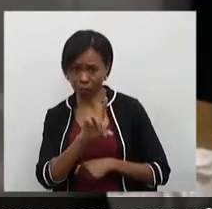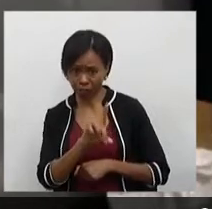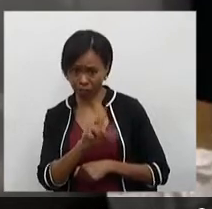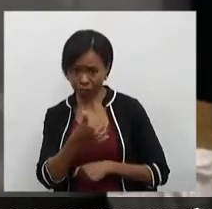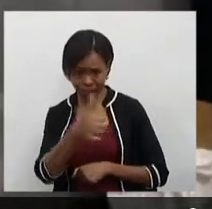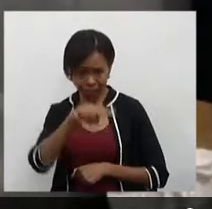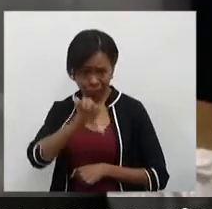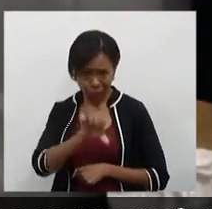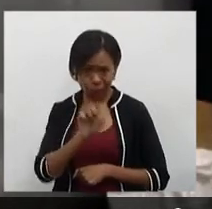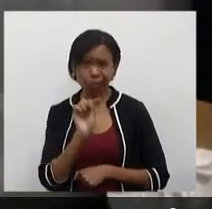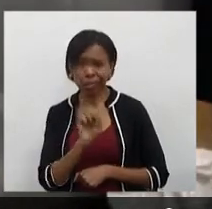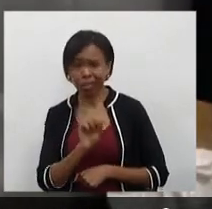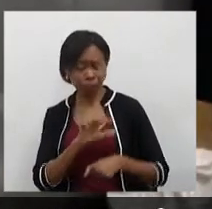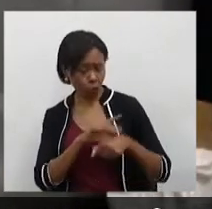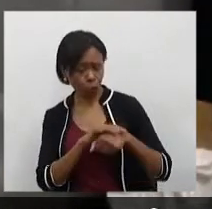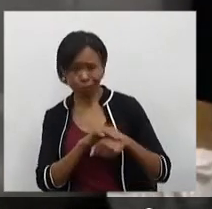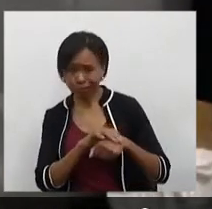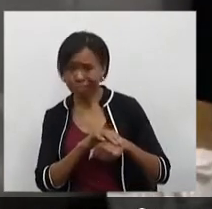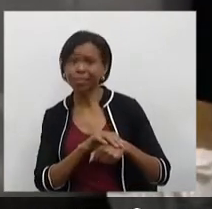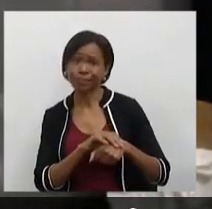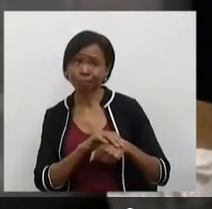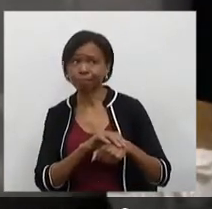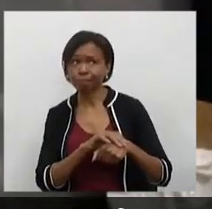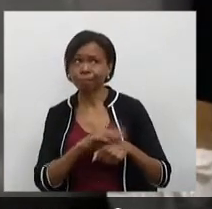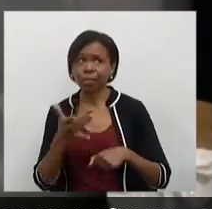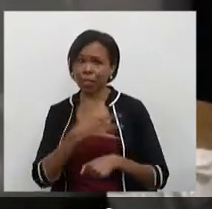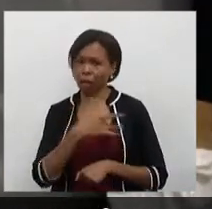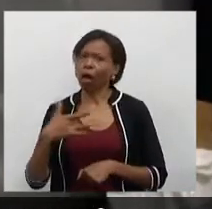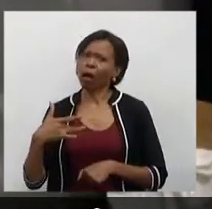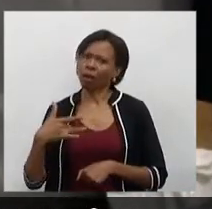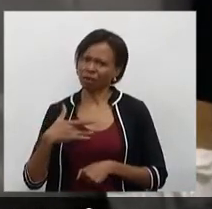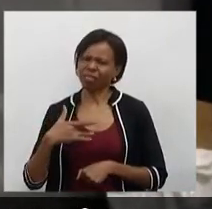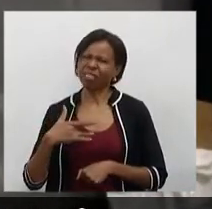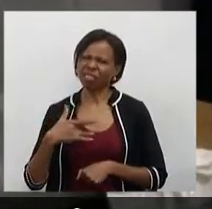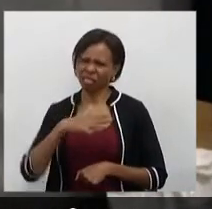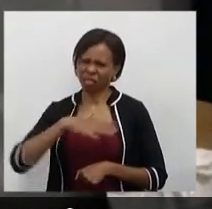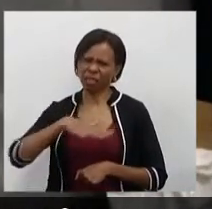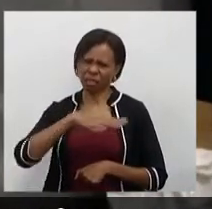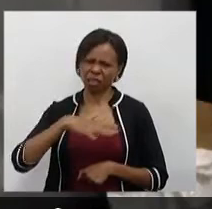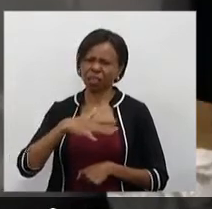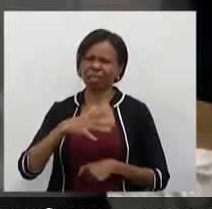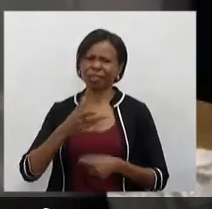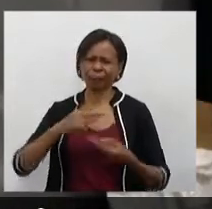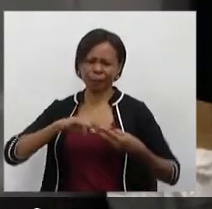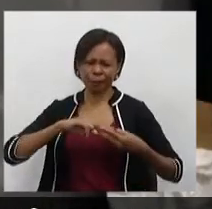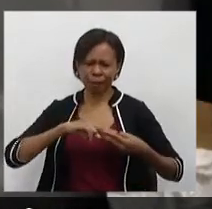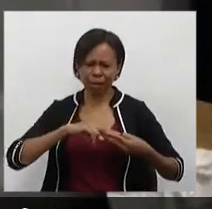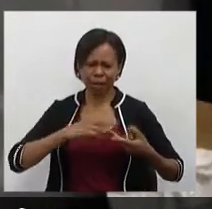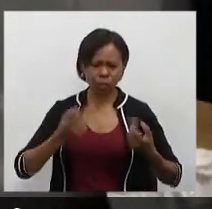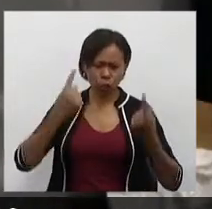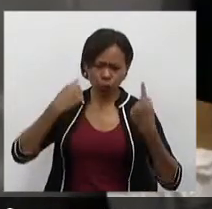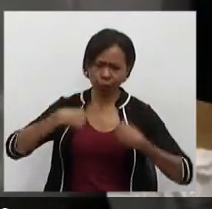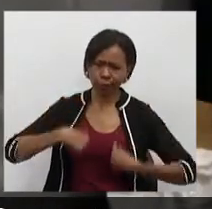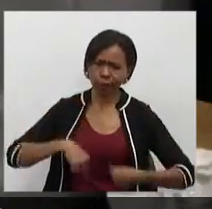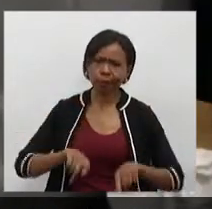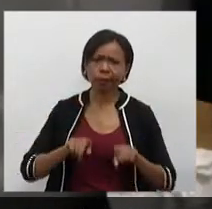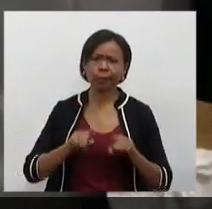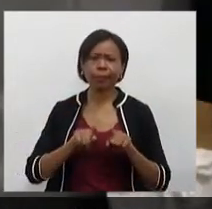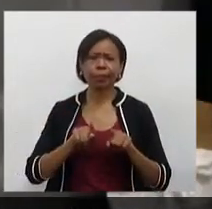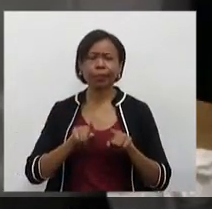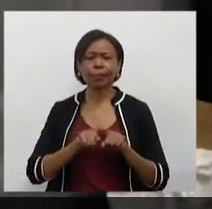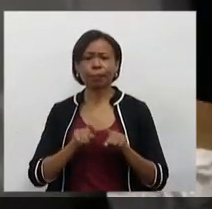ela é o exemplo clássico da saúde, né? Assim, ela não abrange apenas as questões biológicas, mas ela vem aí junto, as